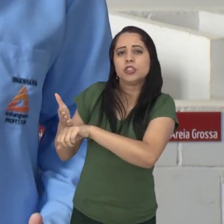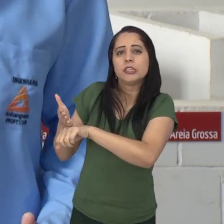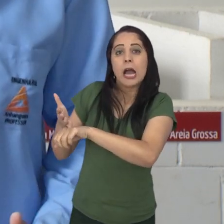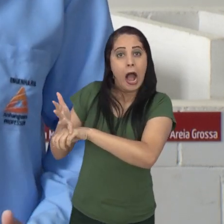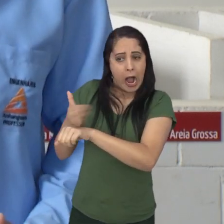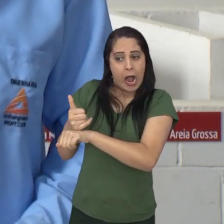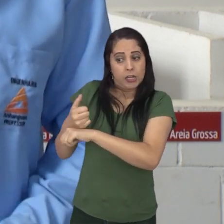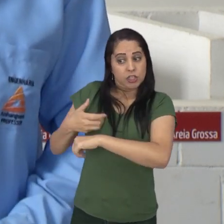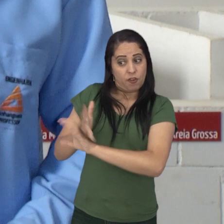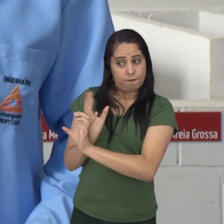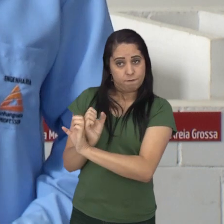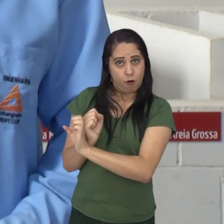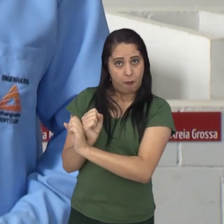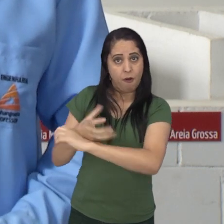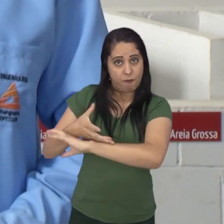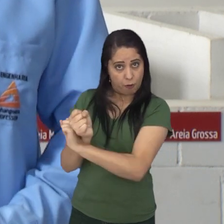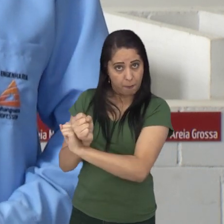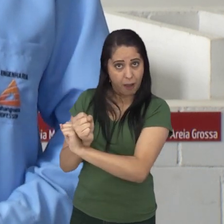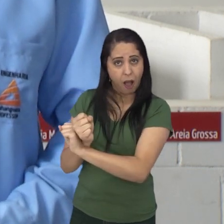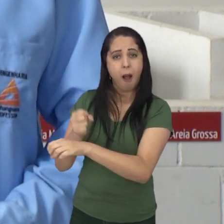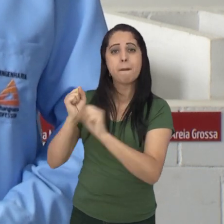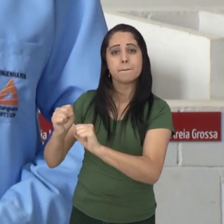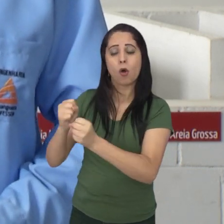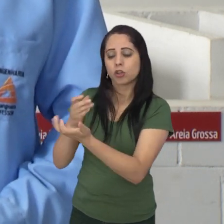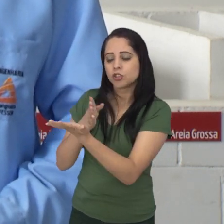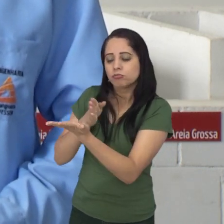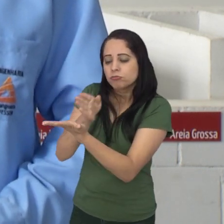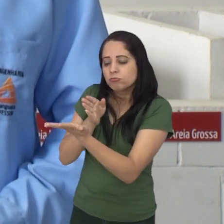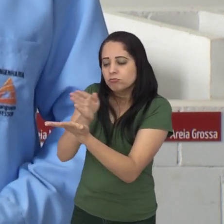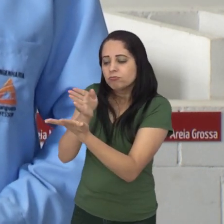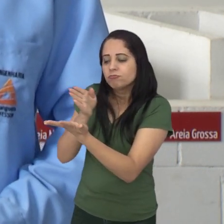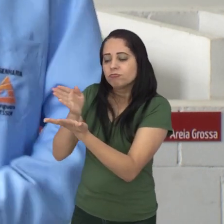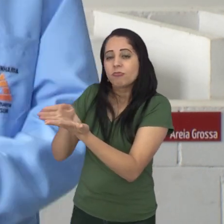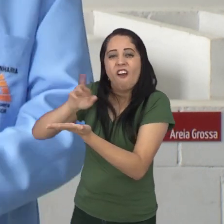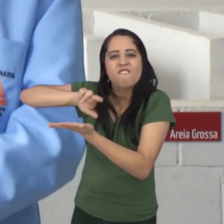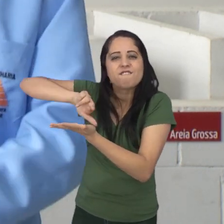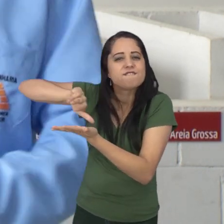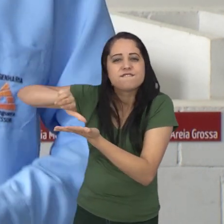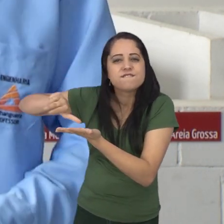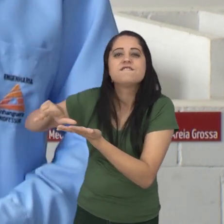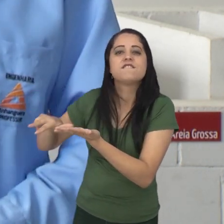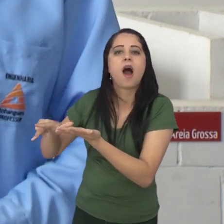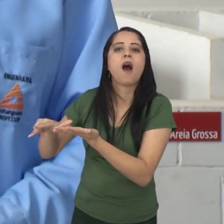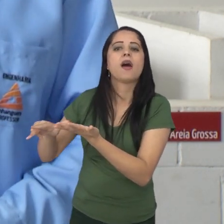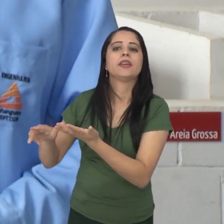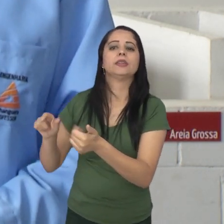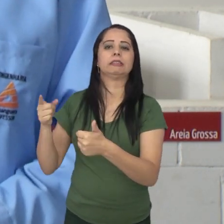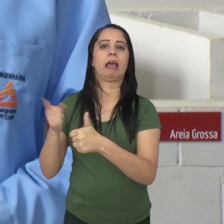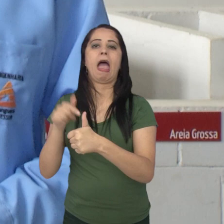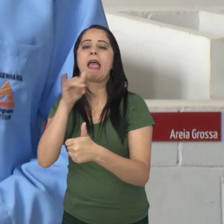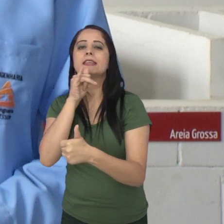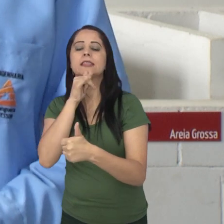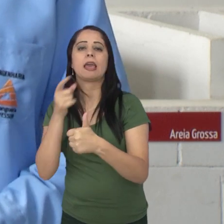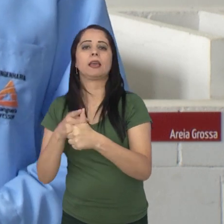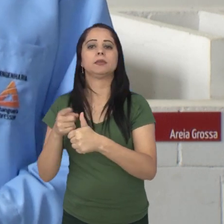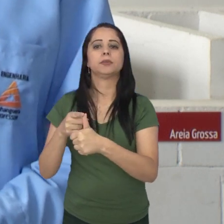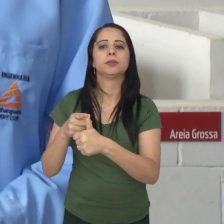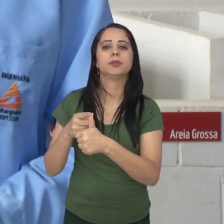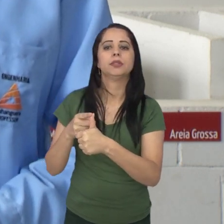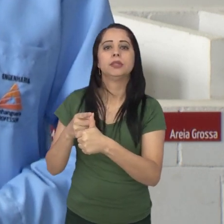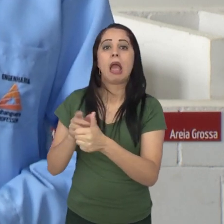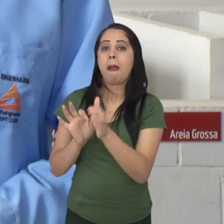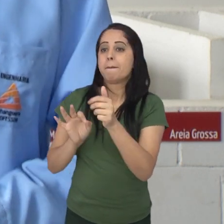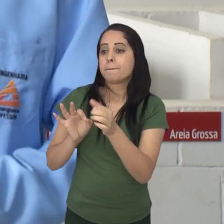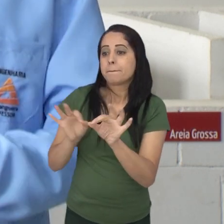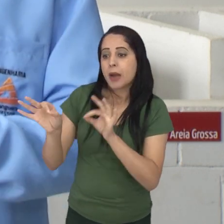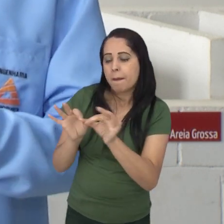antes de se formar, ele consegue se especializar em alguma das áreas. Então, ele pode